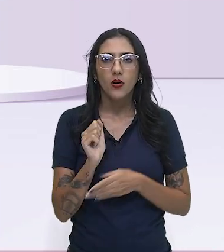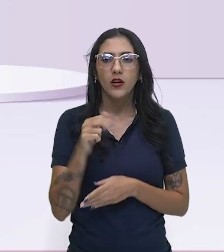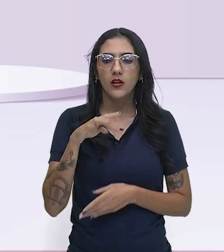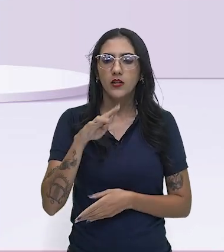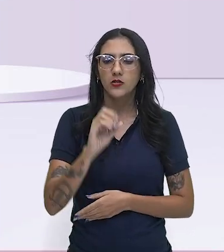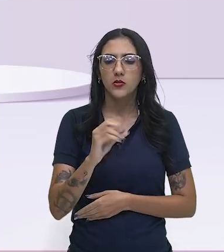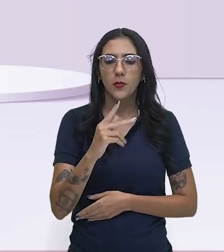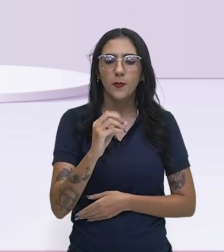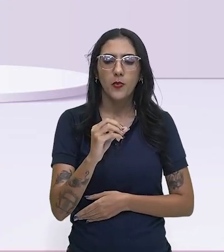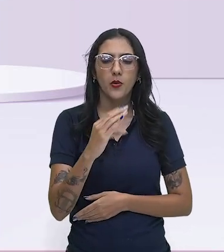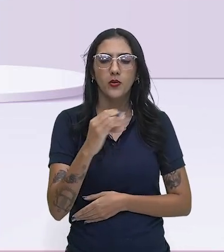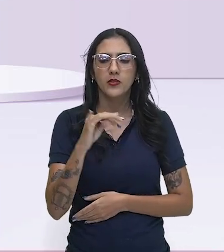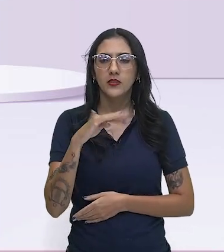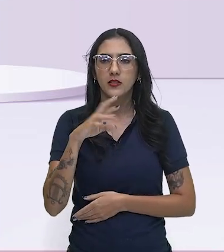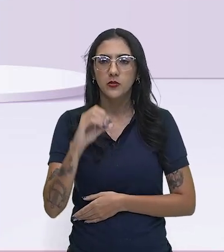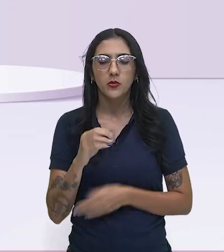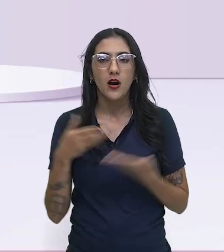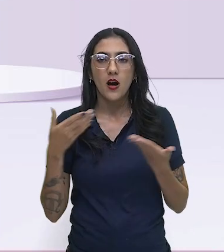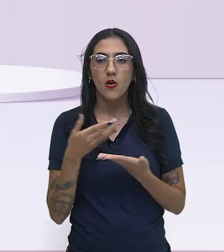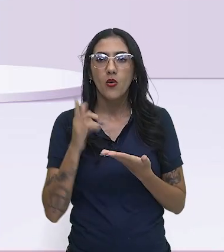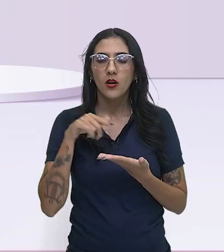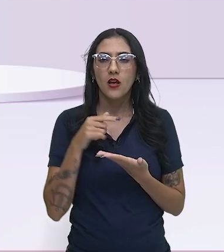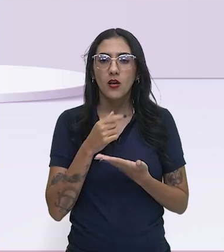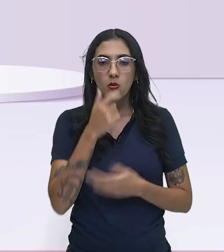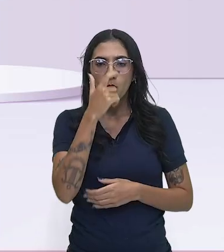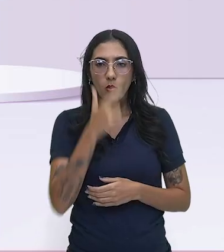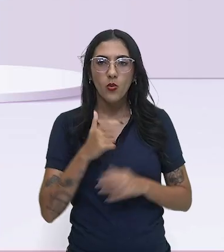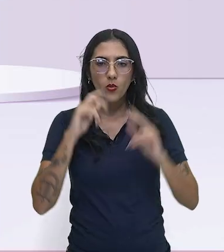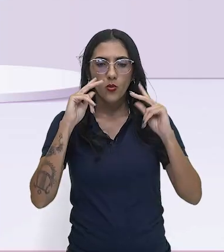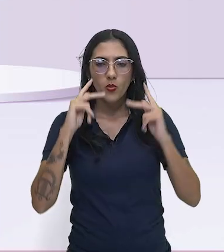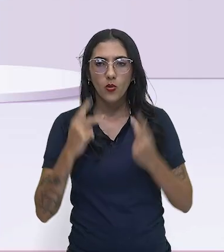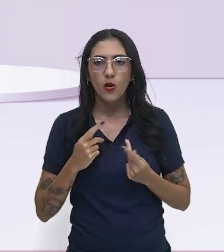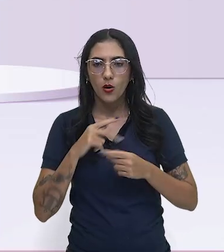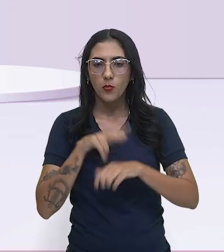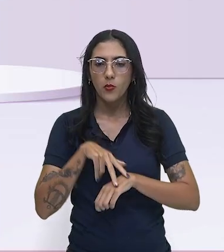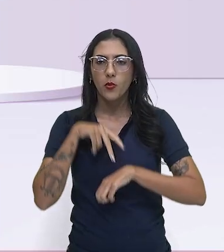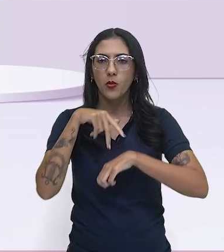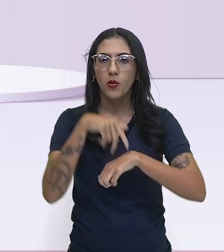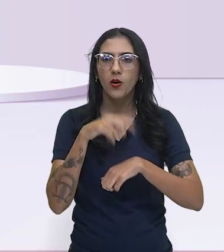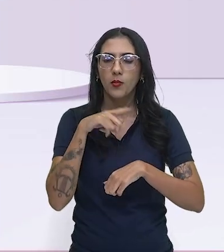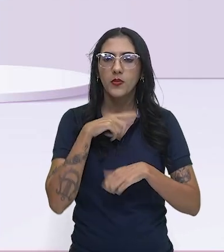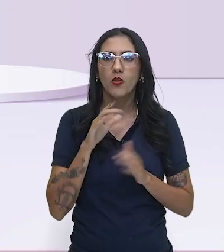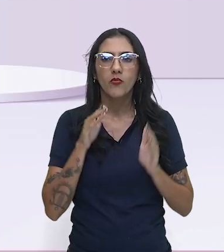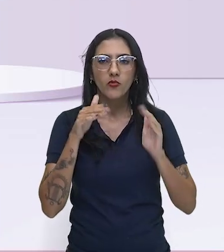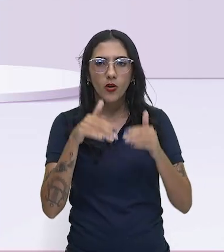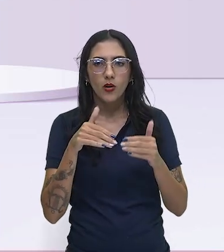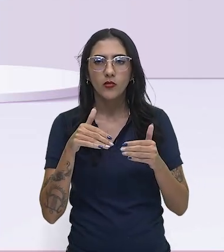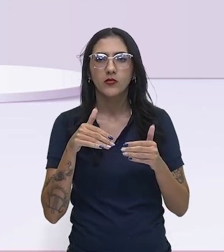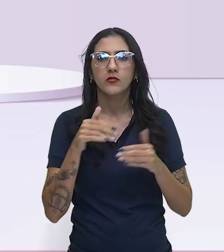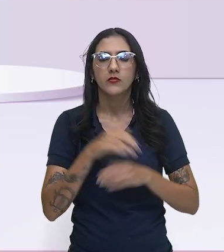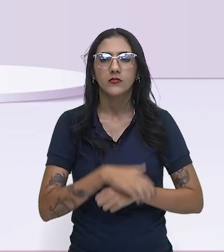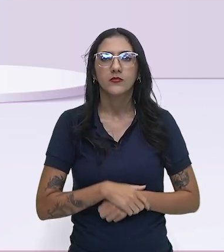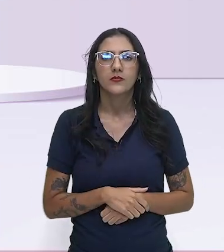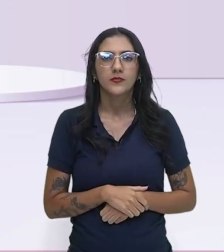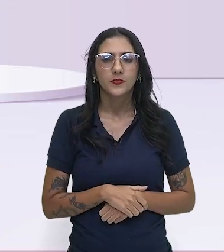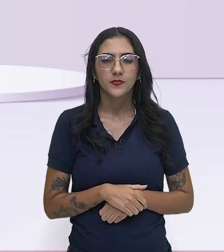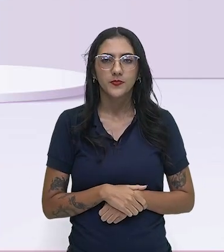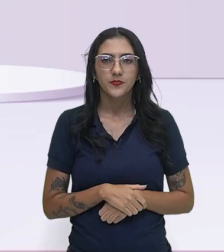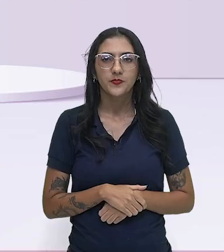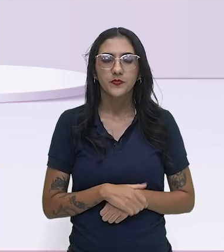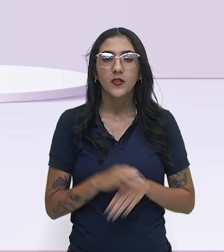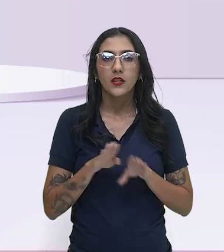antropocêntrico. Agora o homem está no centro, não é mais Deus que está no centro. A racionalidade humana, o humanismo, né,